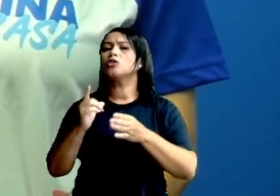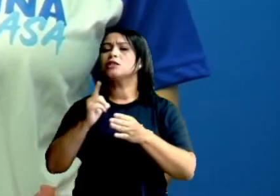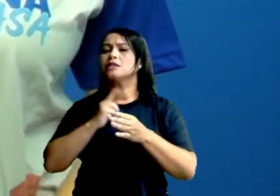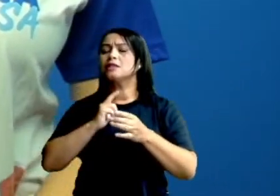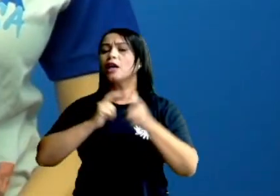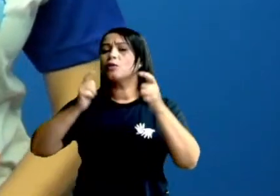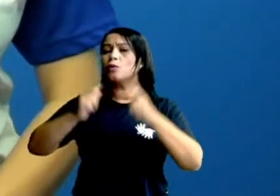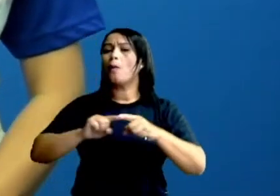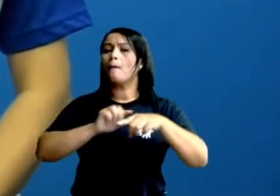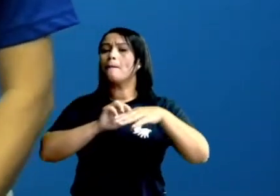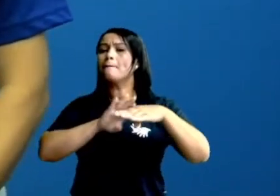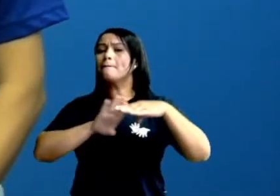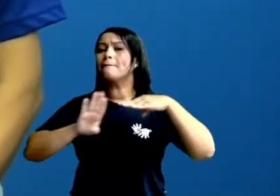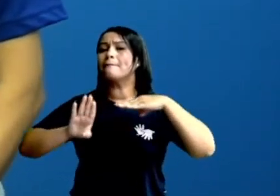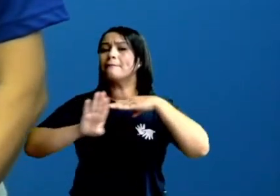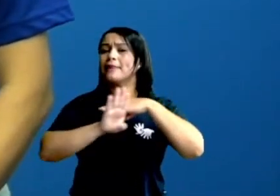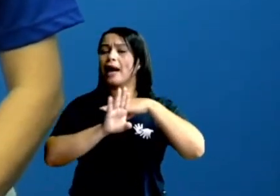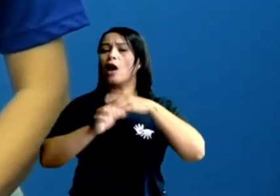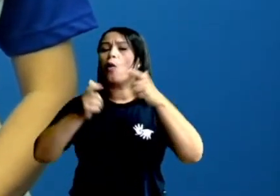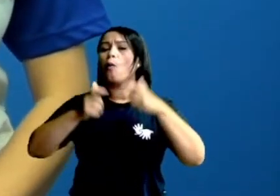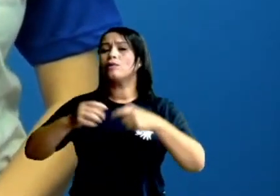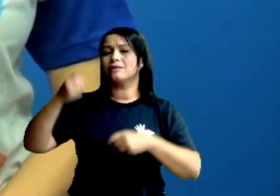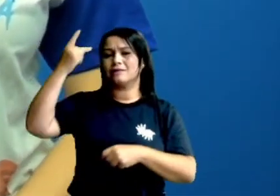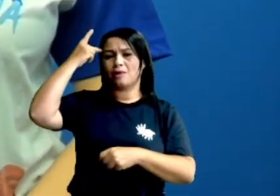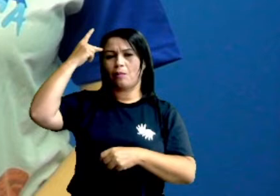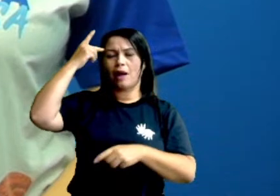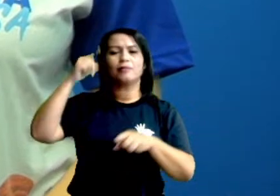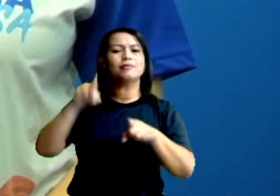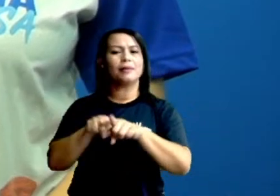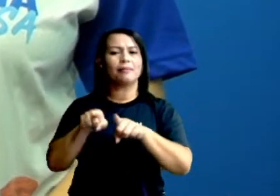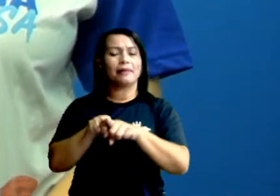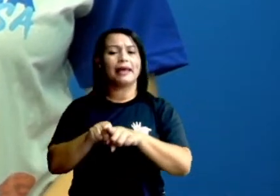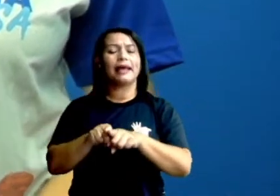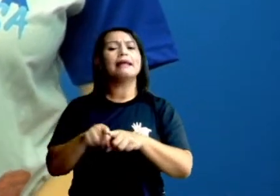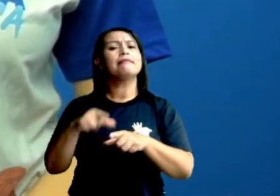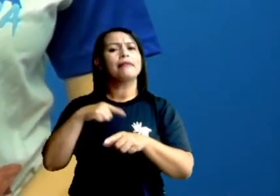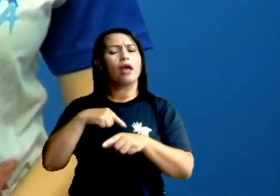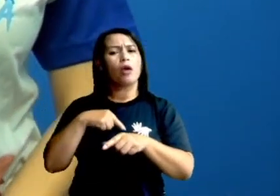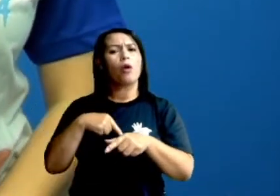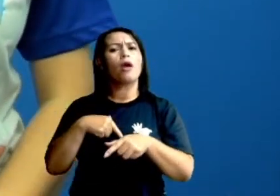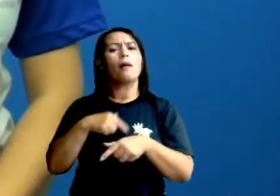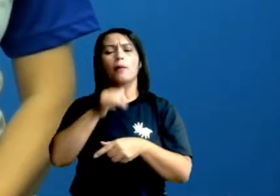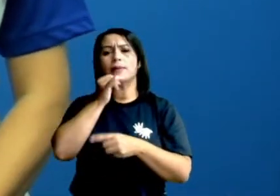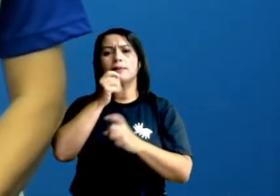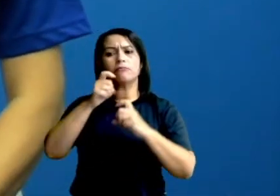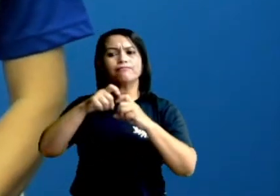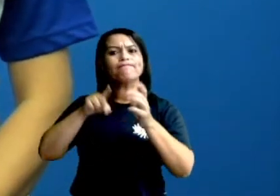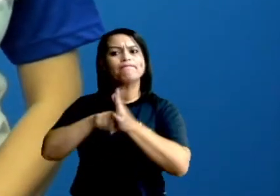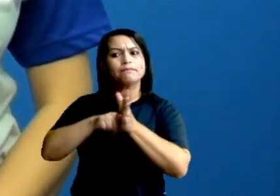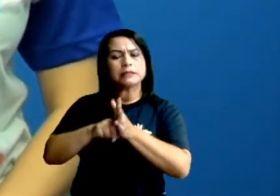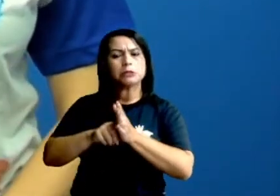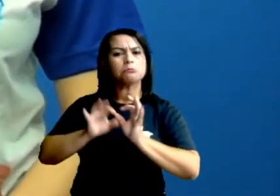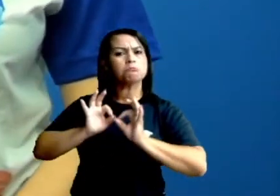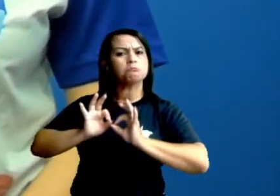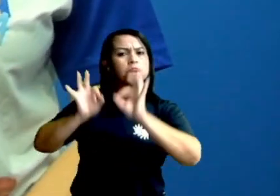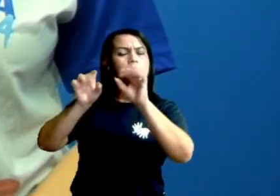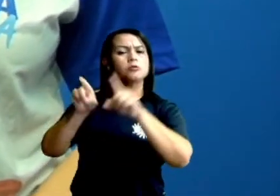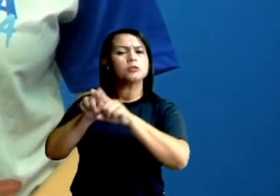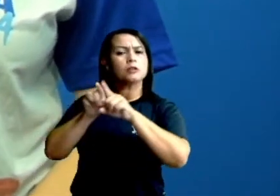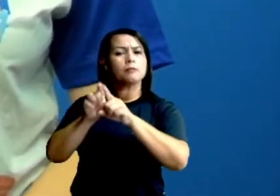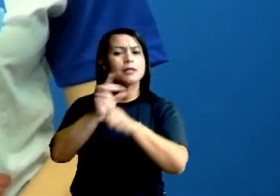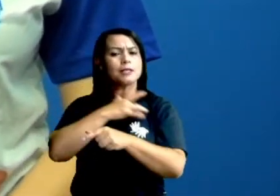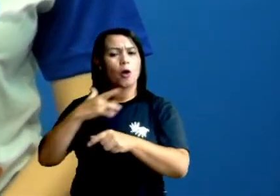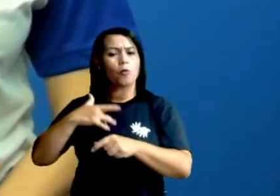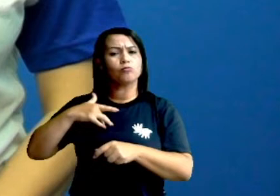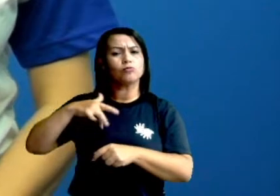na zona oeste da cidade de São Paulo, tá? Pelo seu trabalho notável em saúde pública, o Instituto é considerado